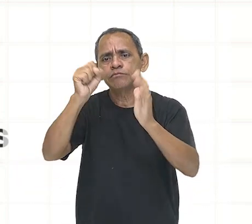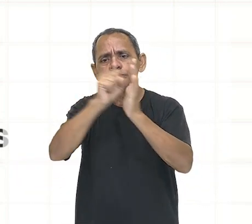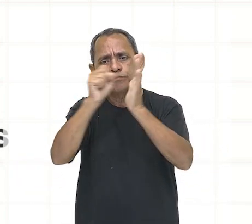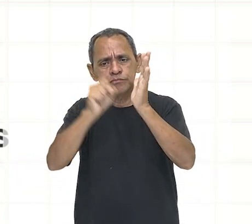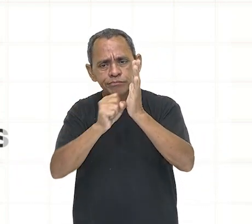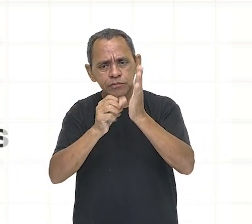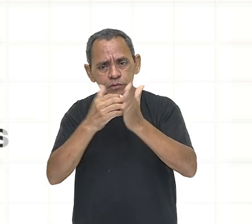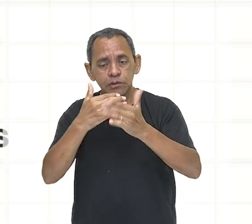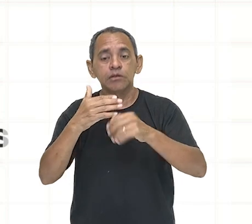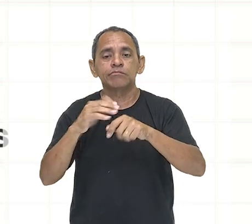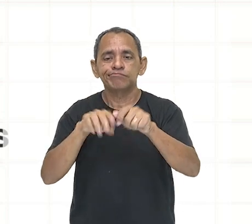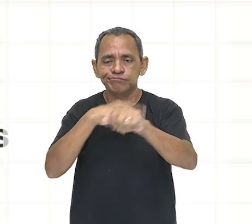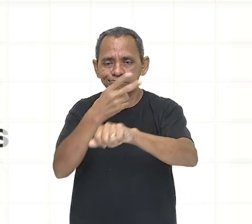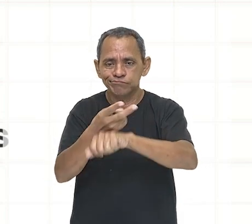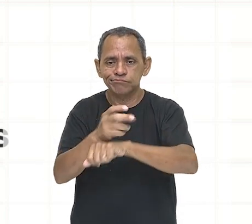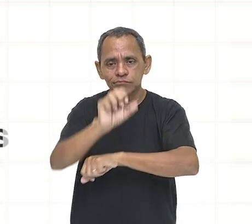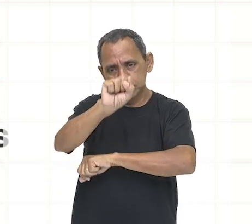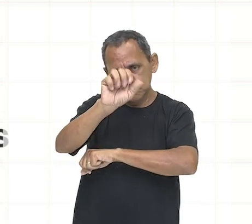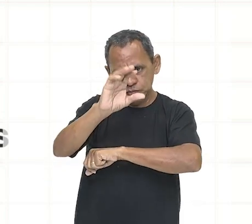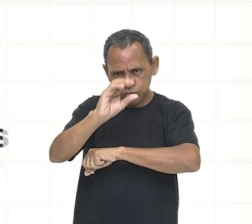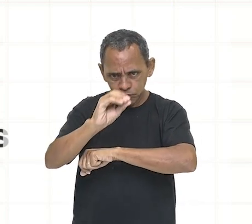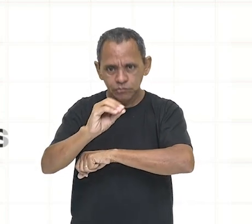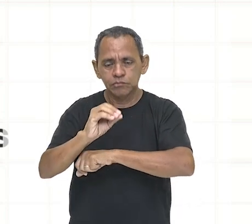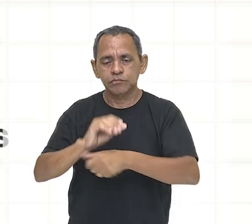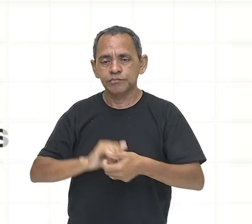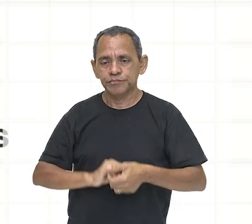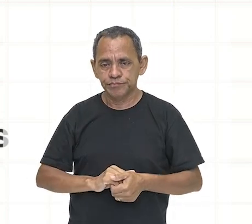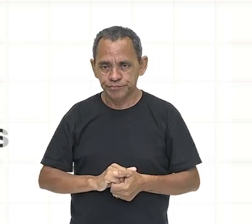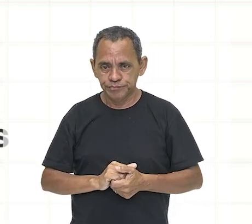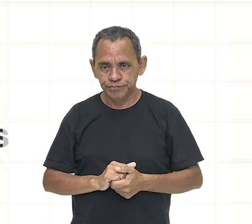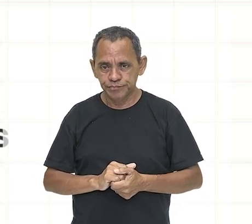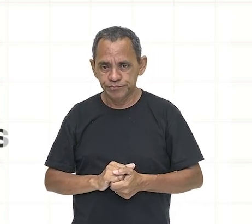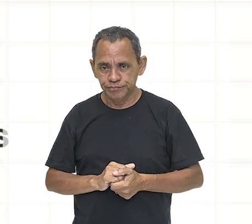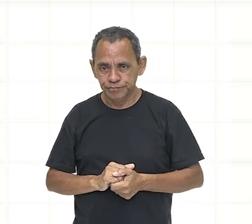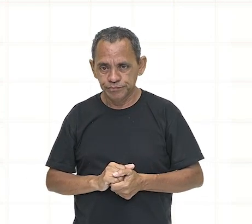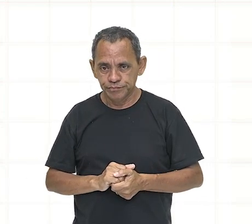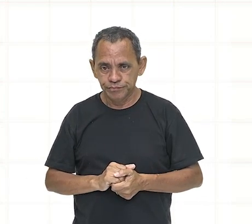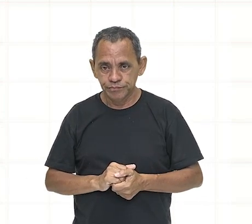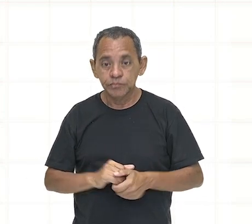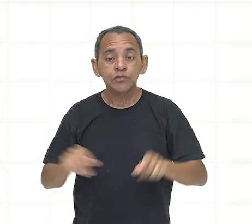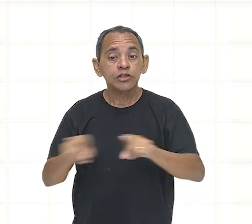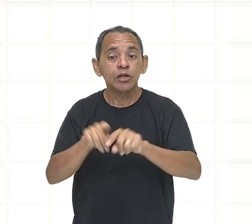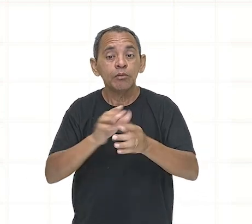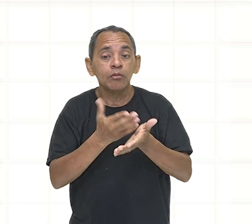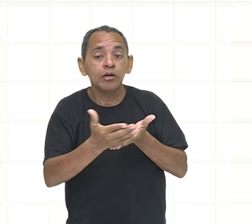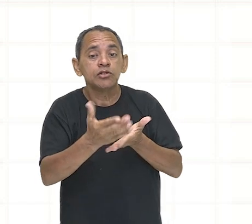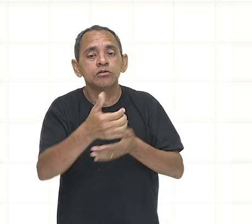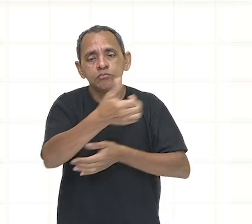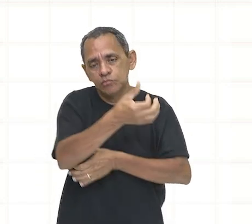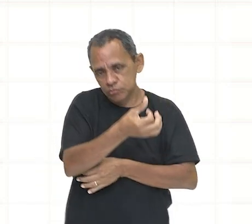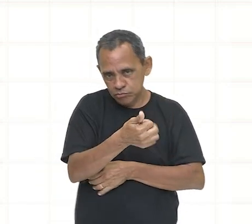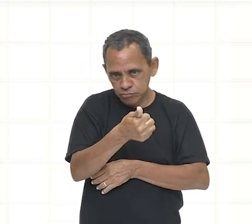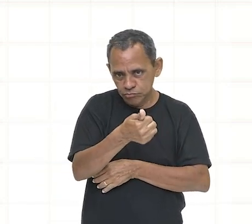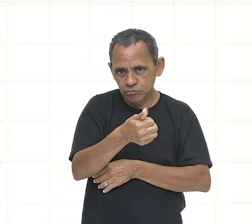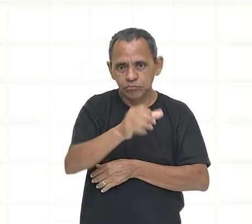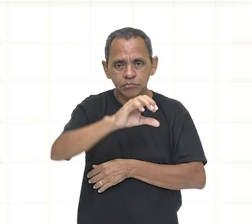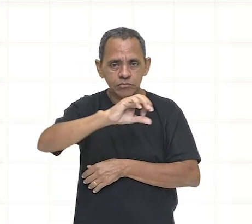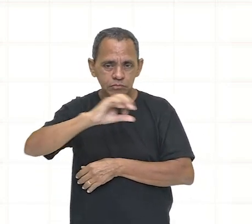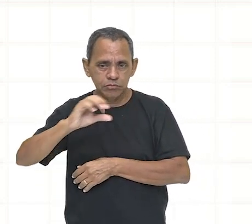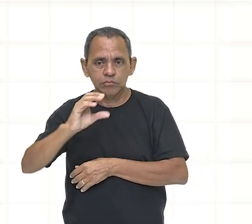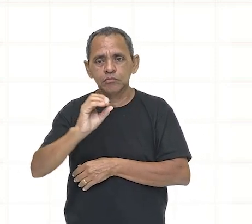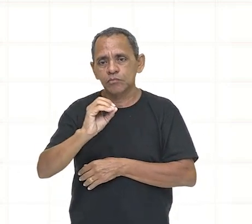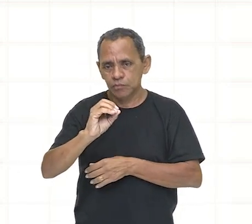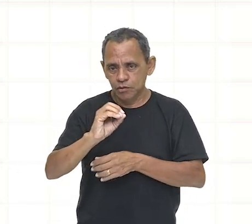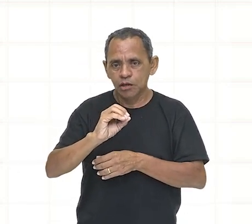a década de 80, especialmente após a década de 80. Depois, a partir da década de 1990, outros países